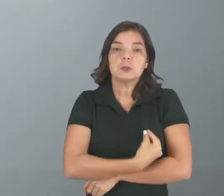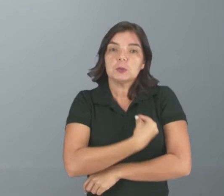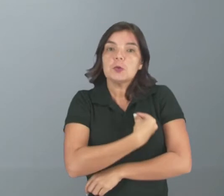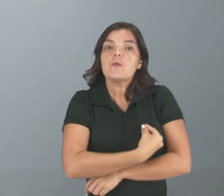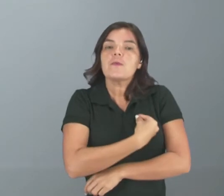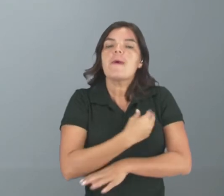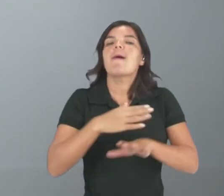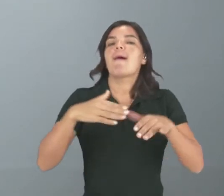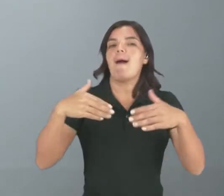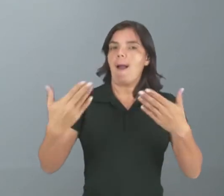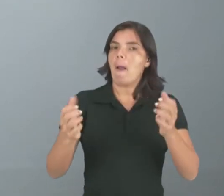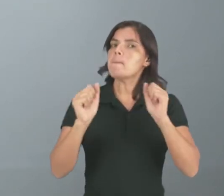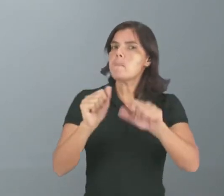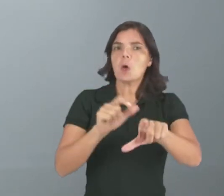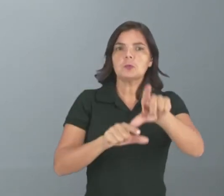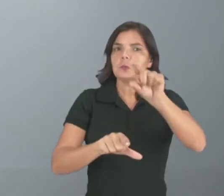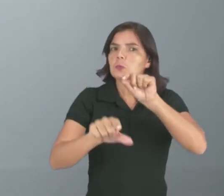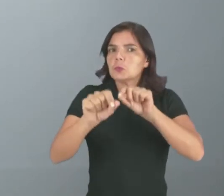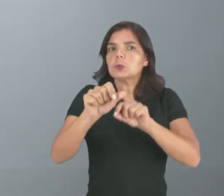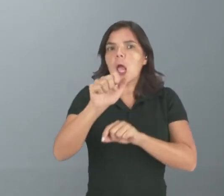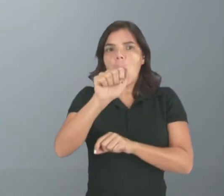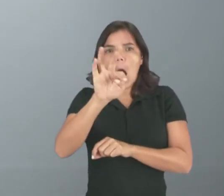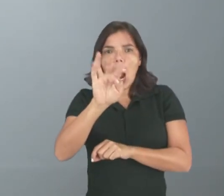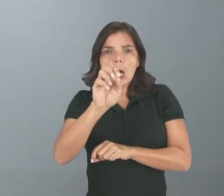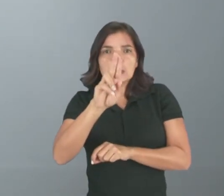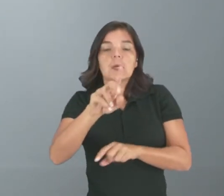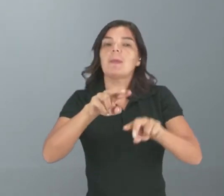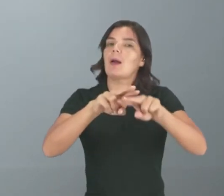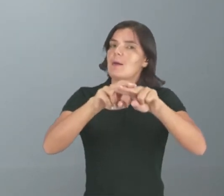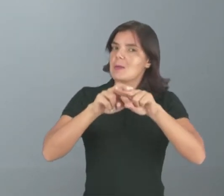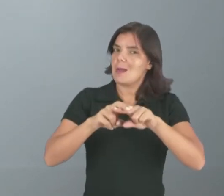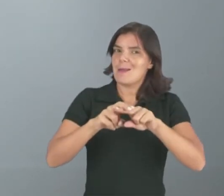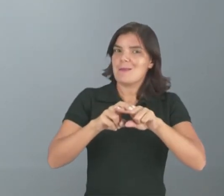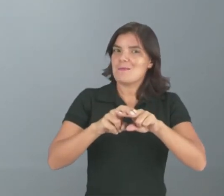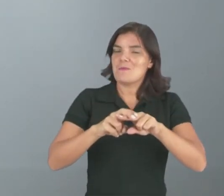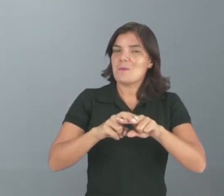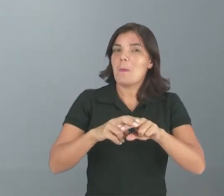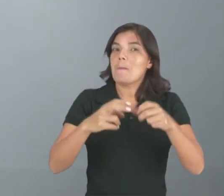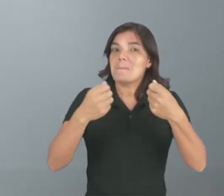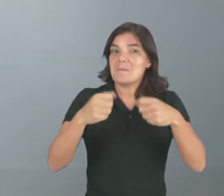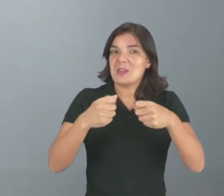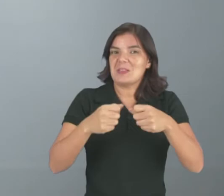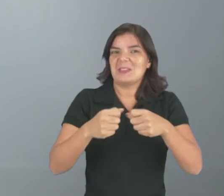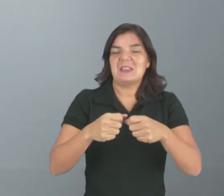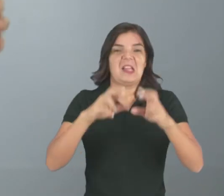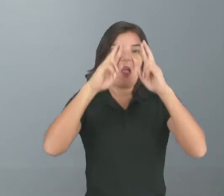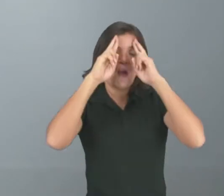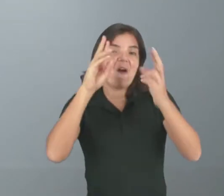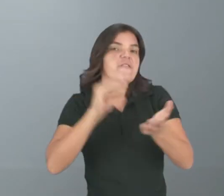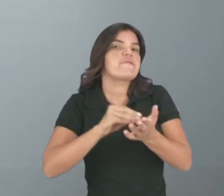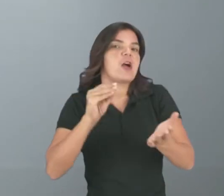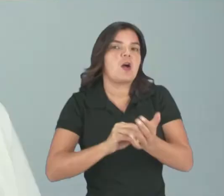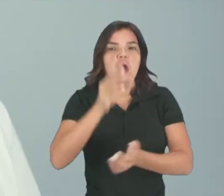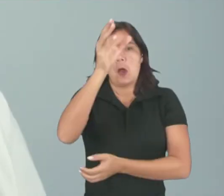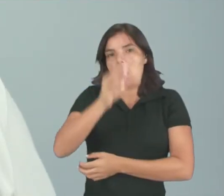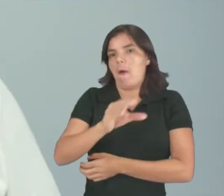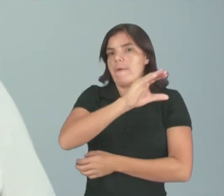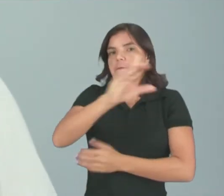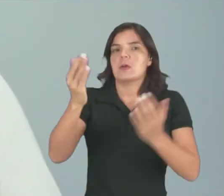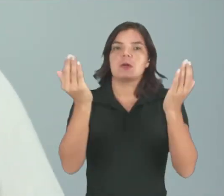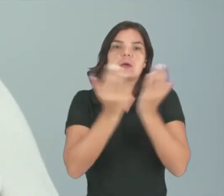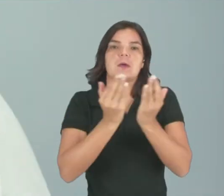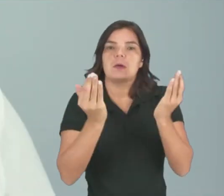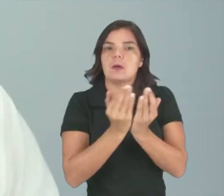E aí ela pode optar em ser ateu, mas nem por isso ela tem que desrespeitar o evangélico, o católico, o